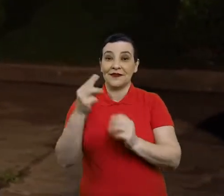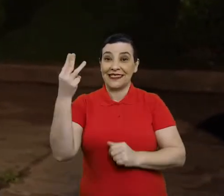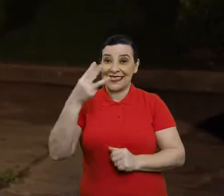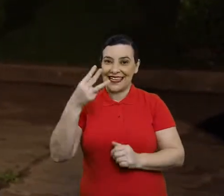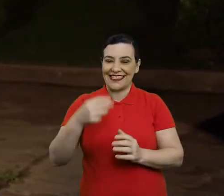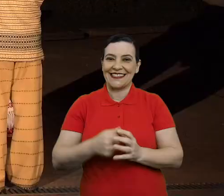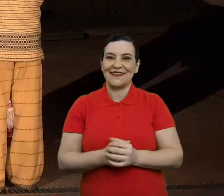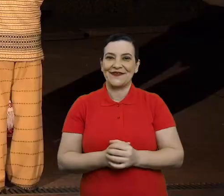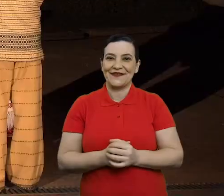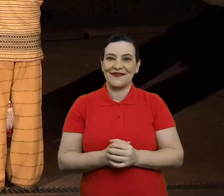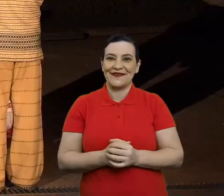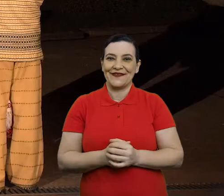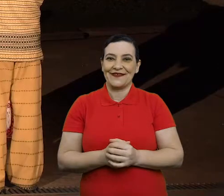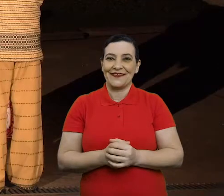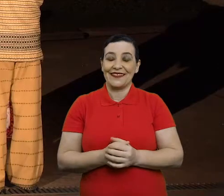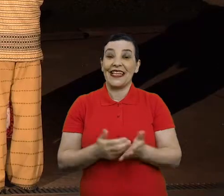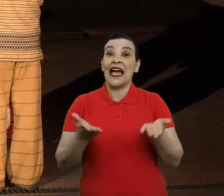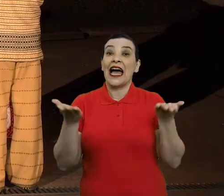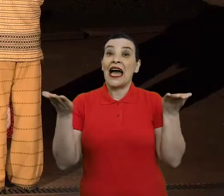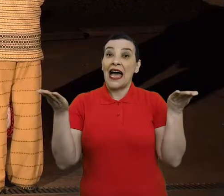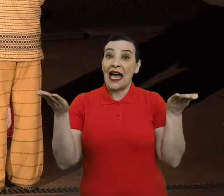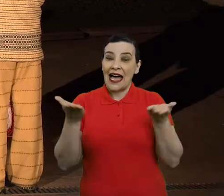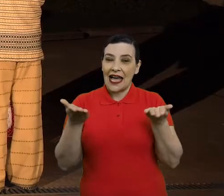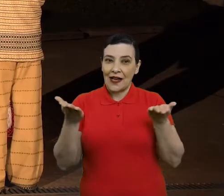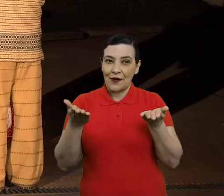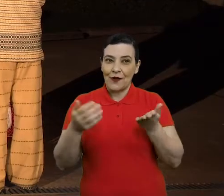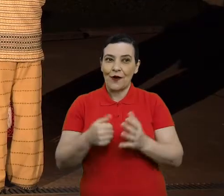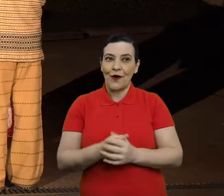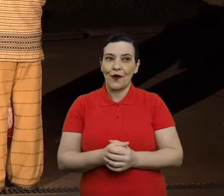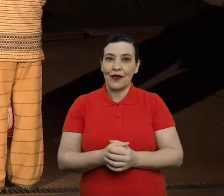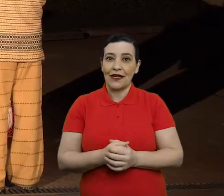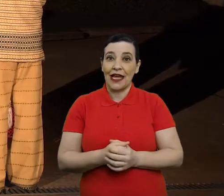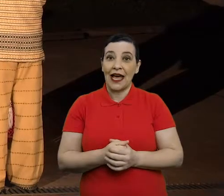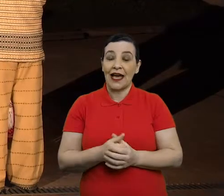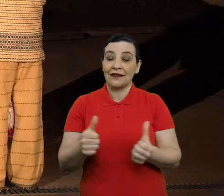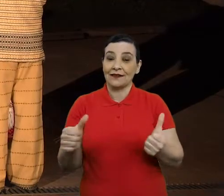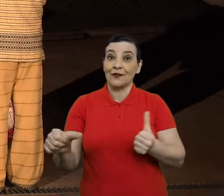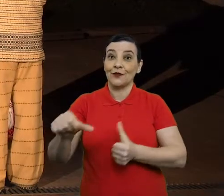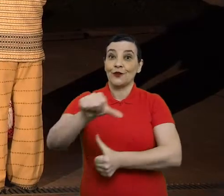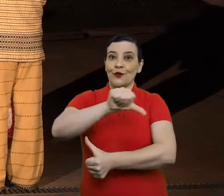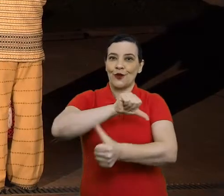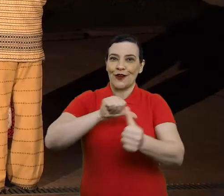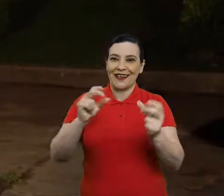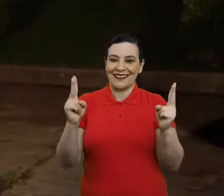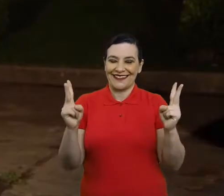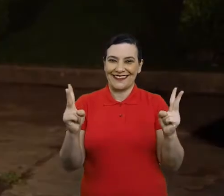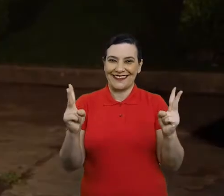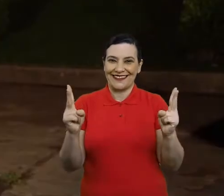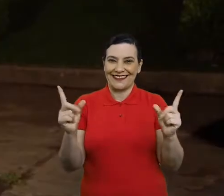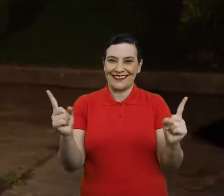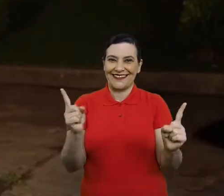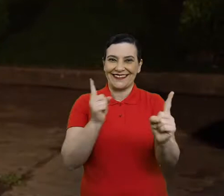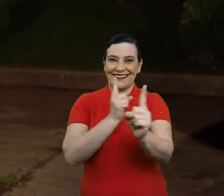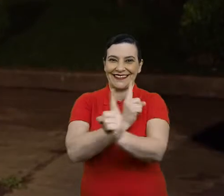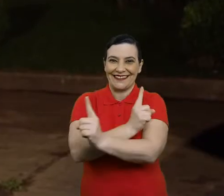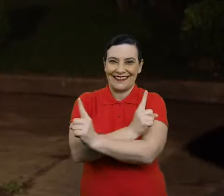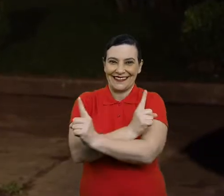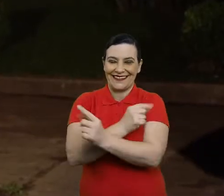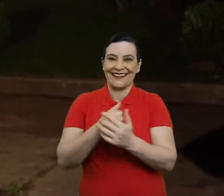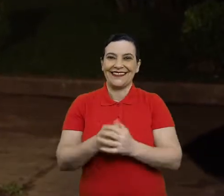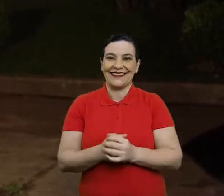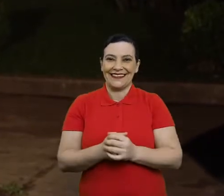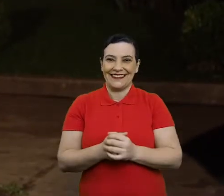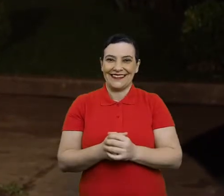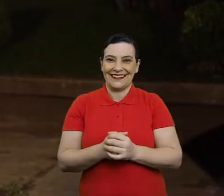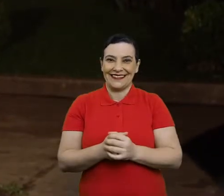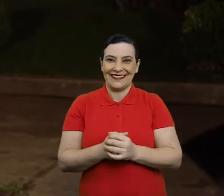2, 3. E agora a gente vai buscar a parceira que está lá do outro lado. E os meninos saem da posição e